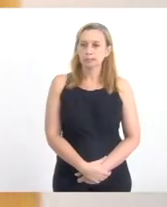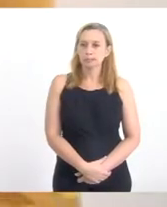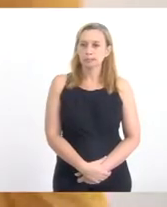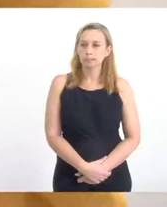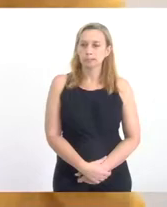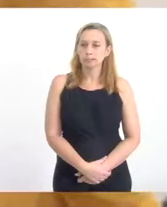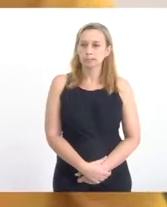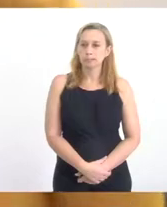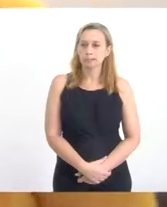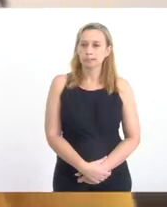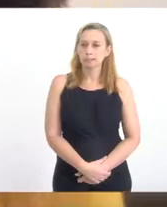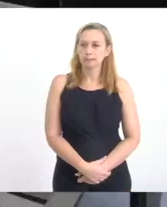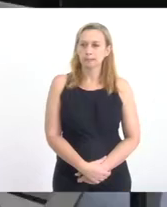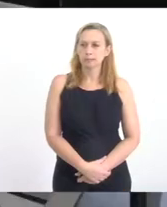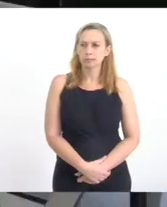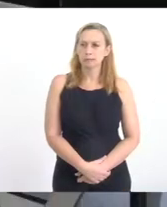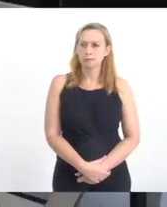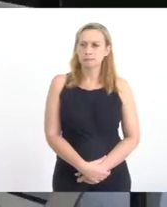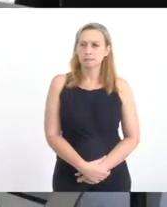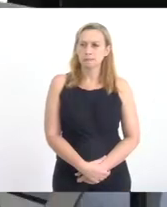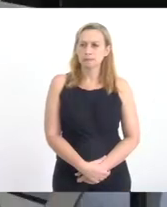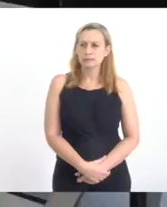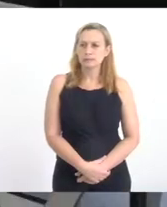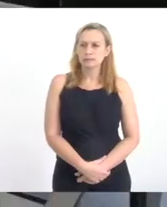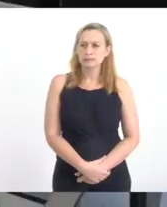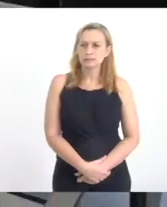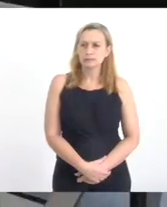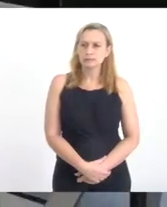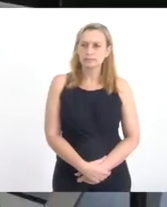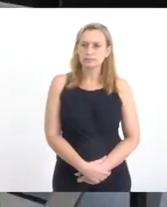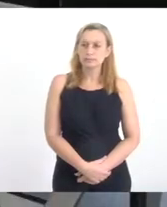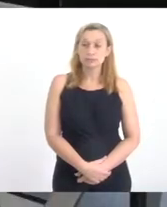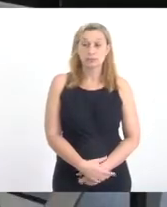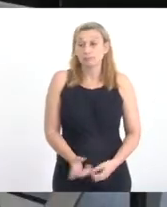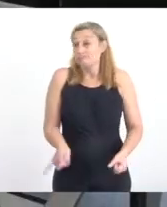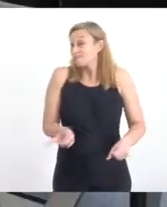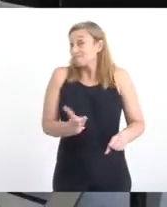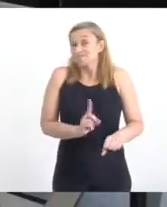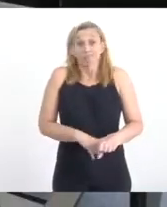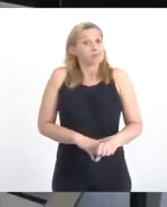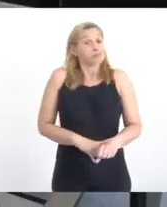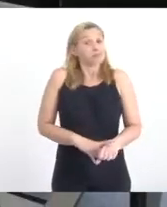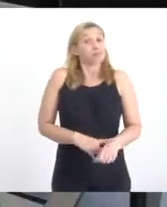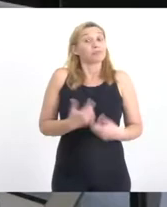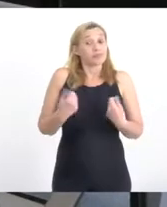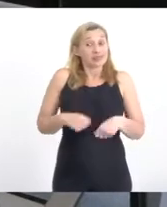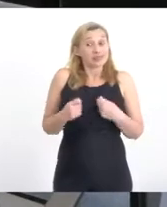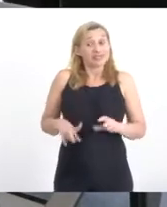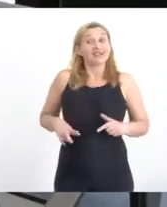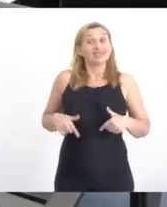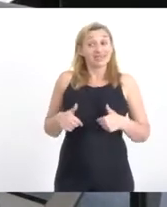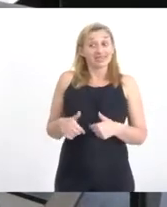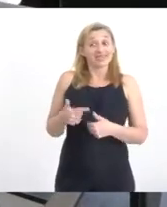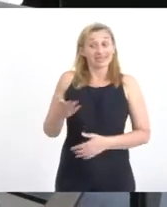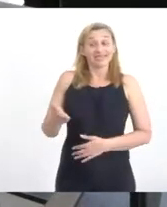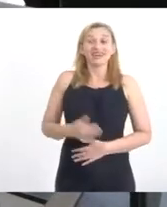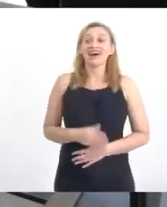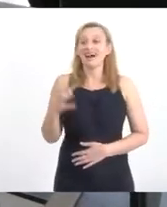é obrigado a e não dava tive que quebrar o protocolo aqui